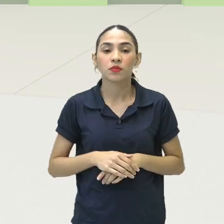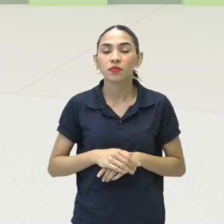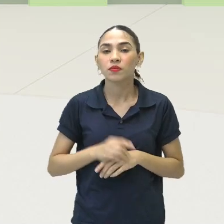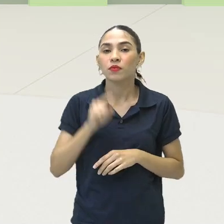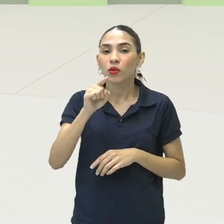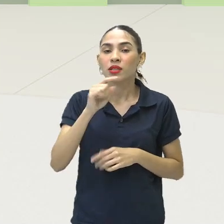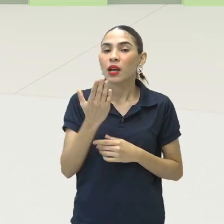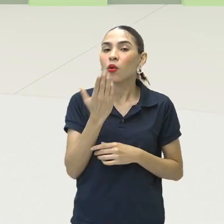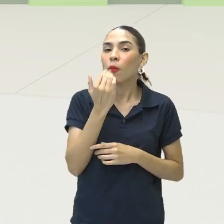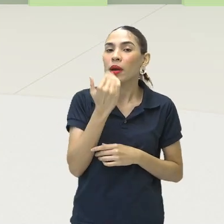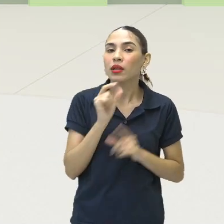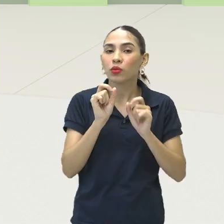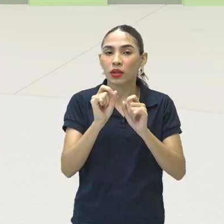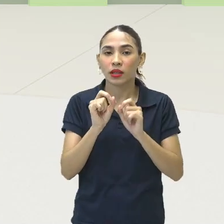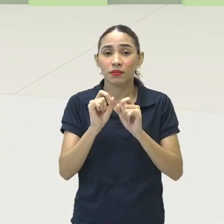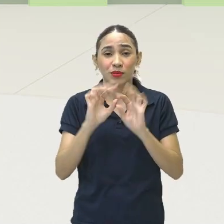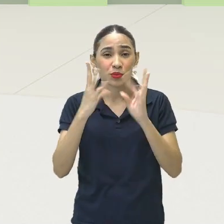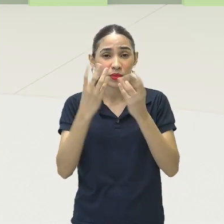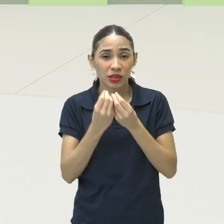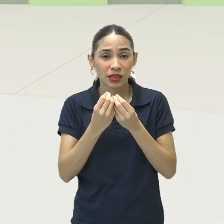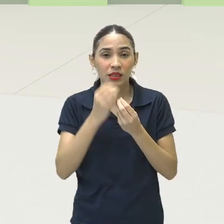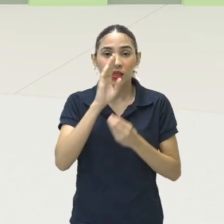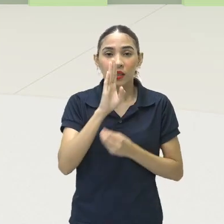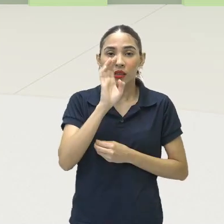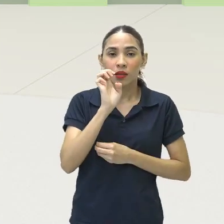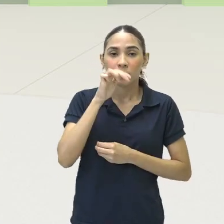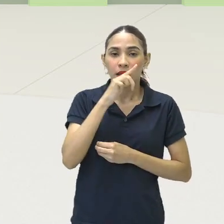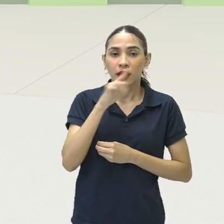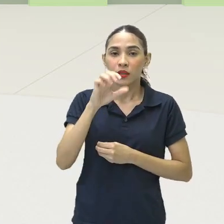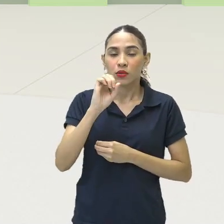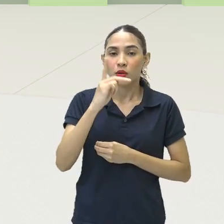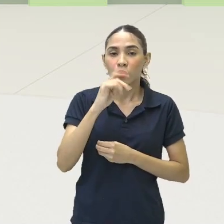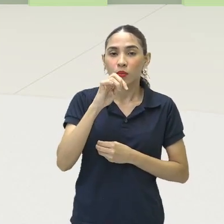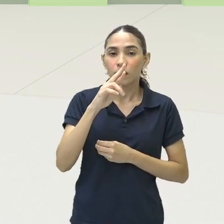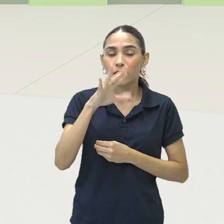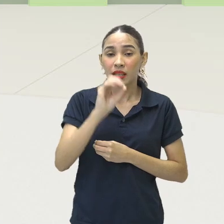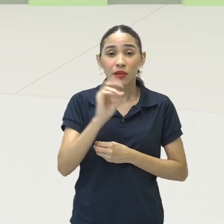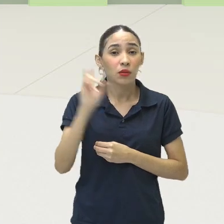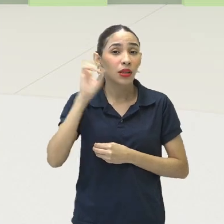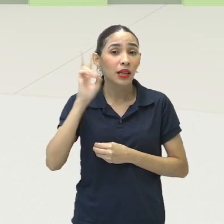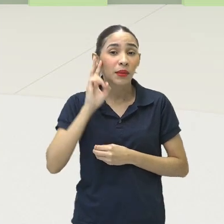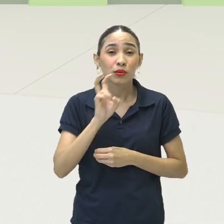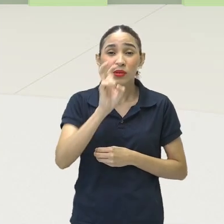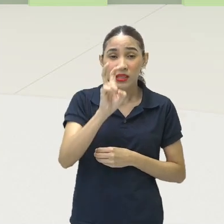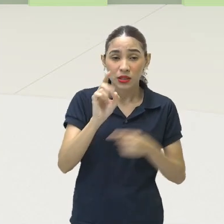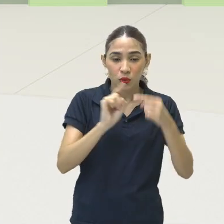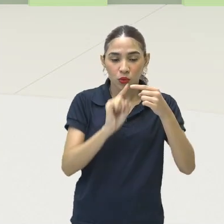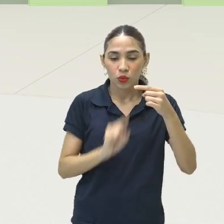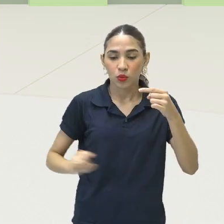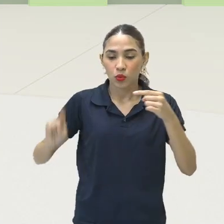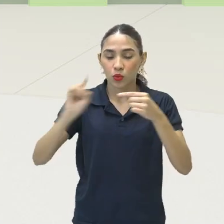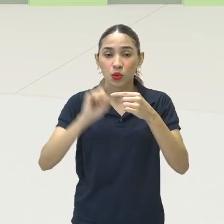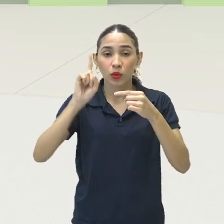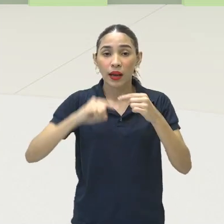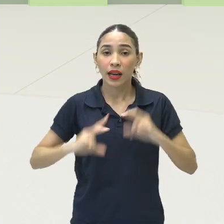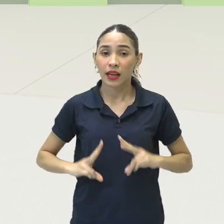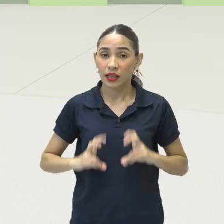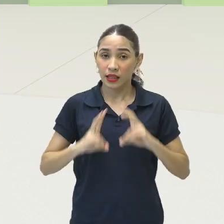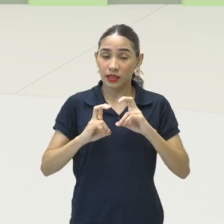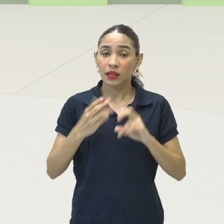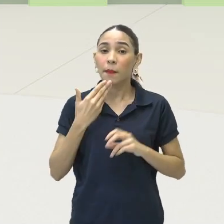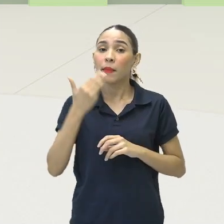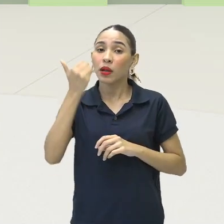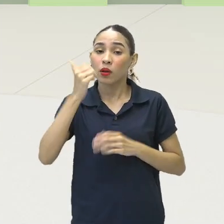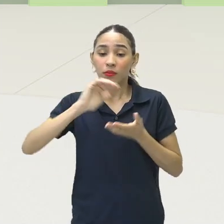ali ingerindo esse composto, o benzopireno. E lembrando que a partir de 5 núcleos aromáticos, eles são cancerígenos. Então, é melhor